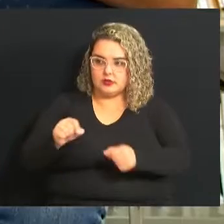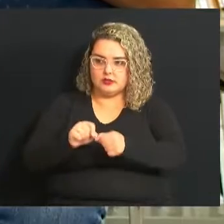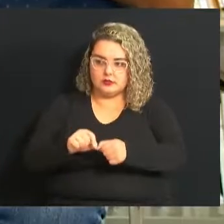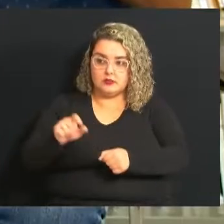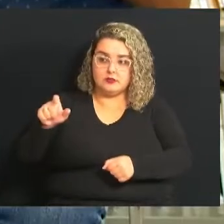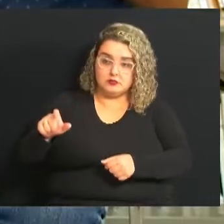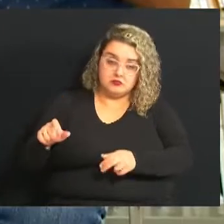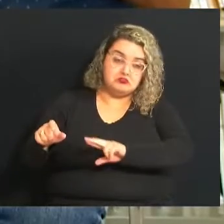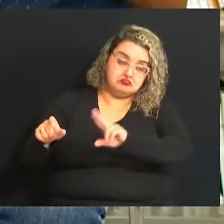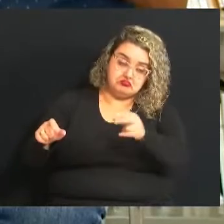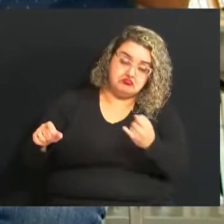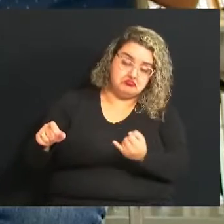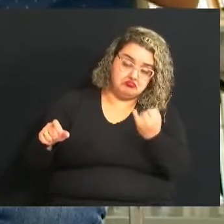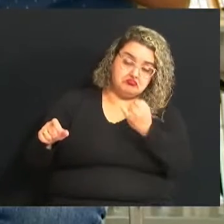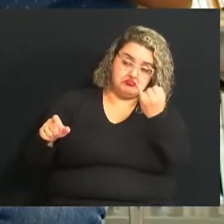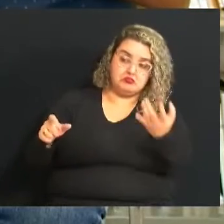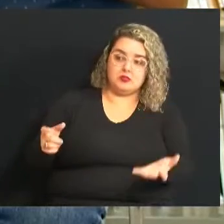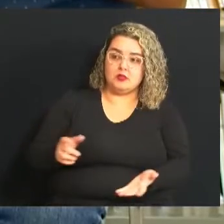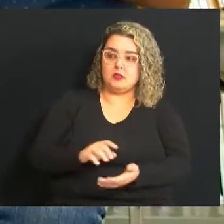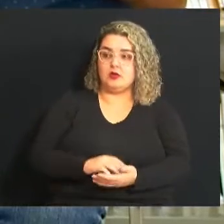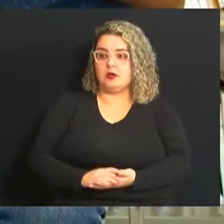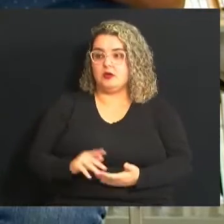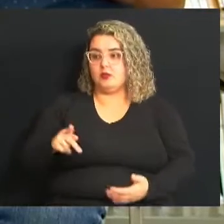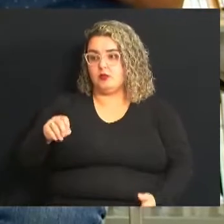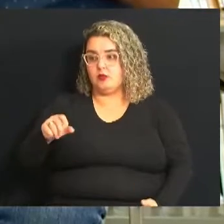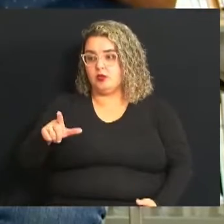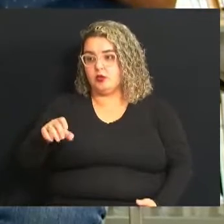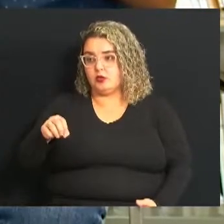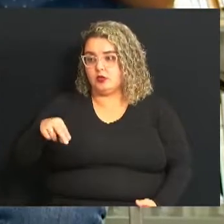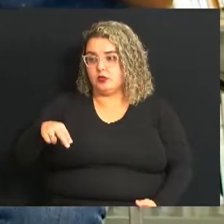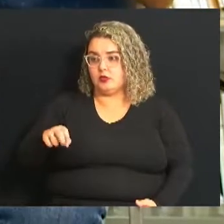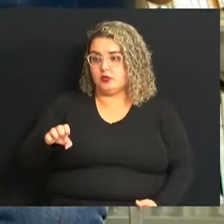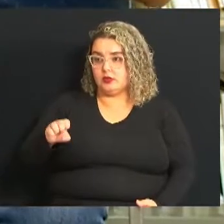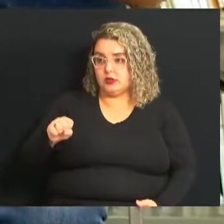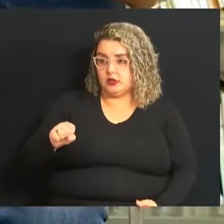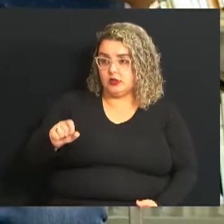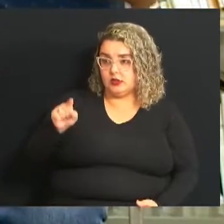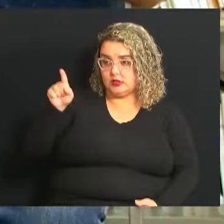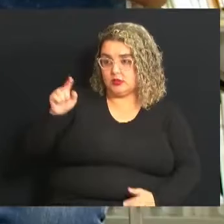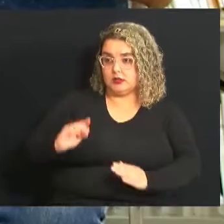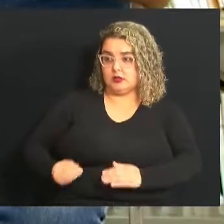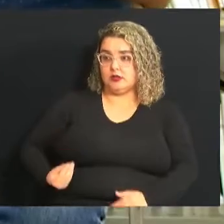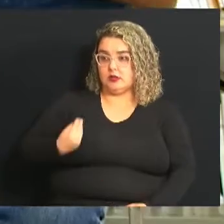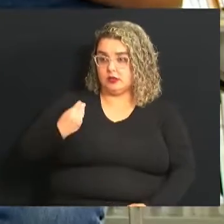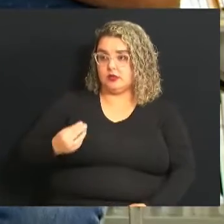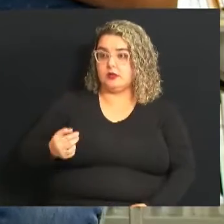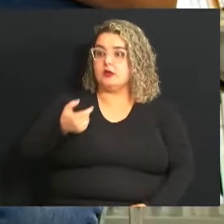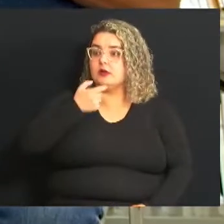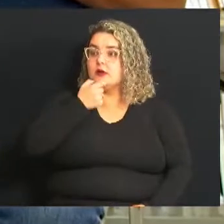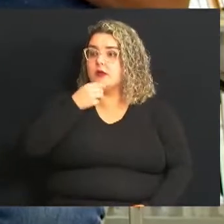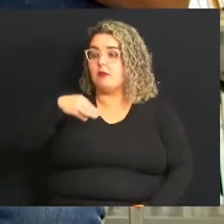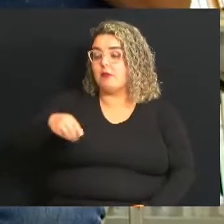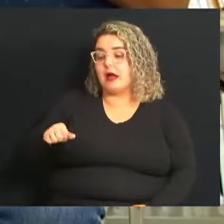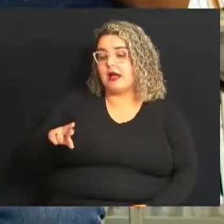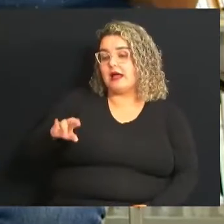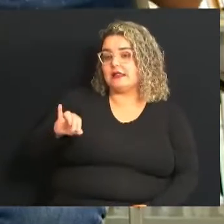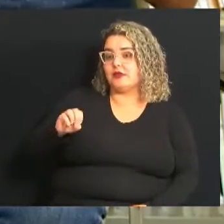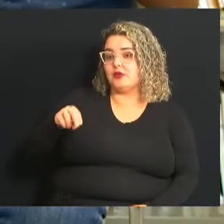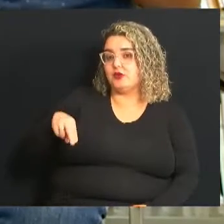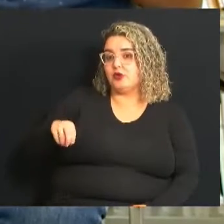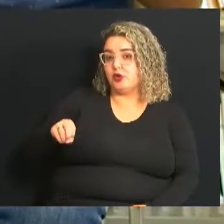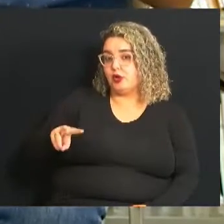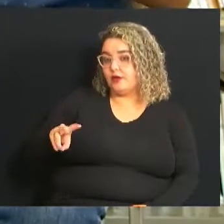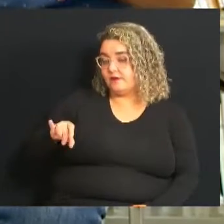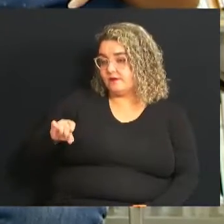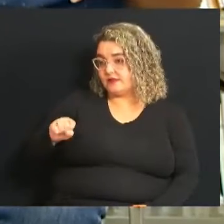isso, um polonês radicado na Inglaterra, chamado Bronisław Malinowski, né, que passou